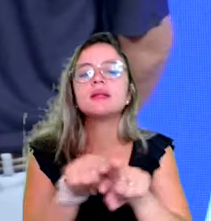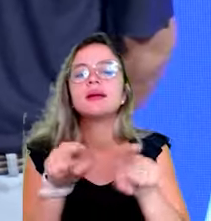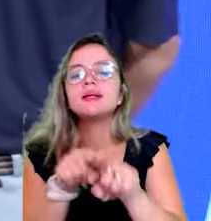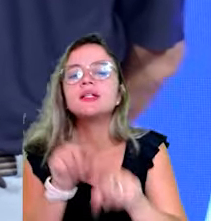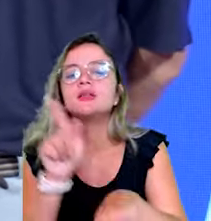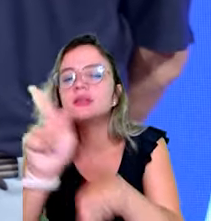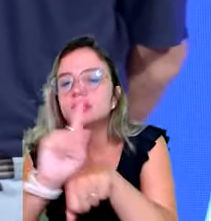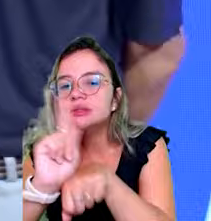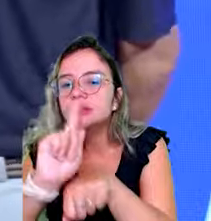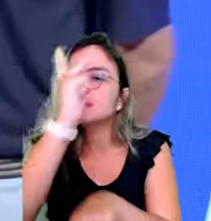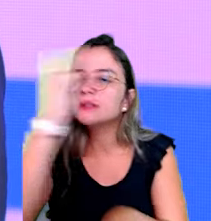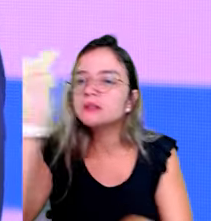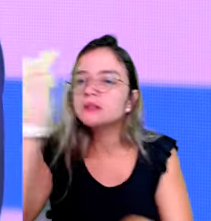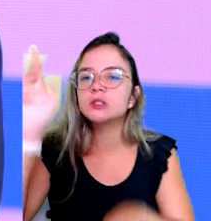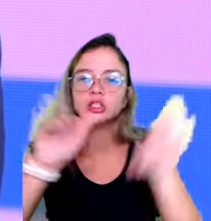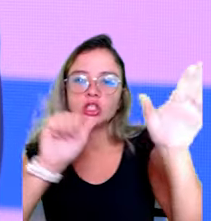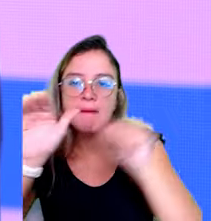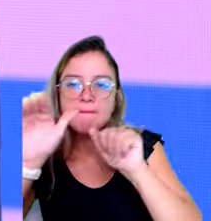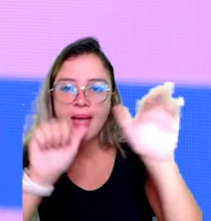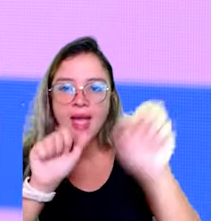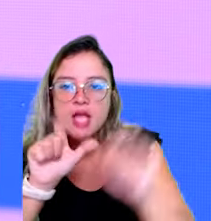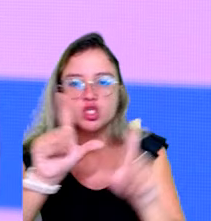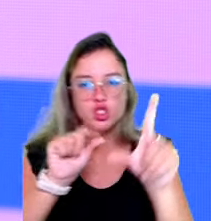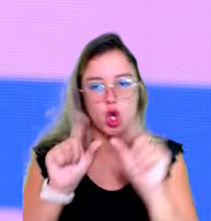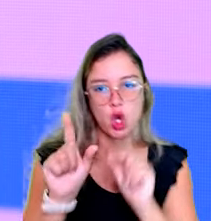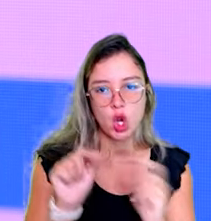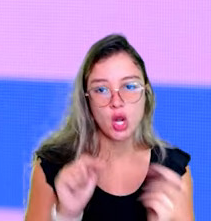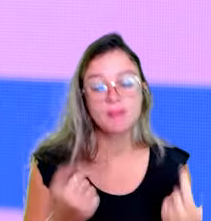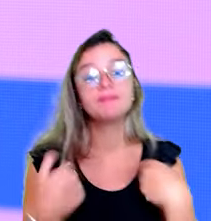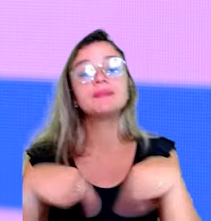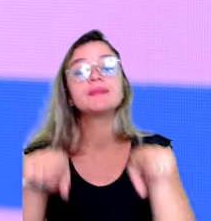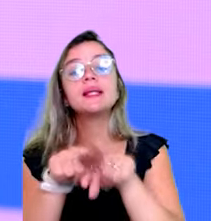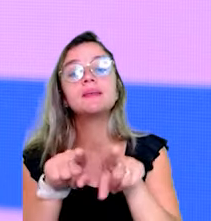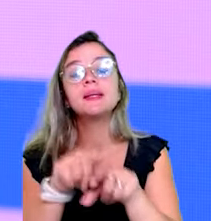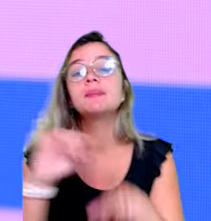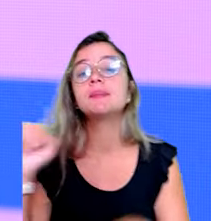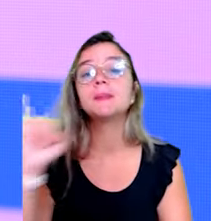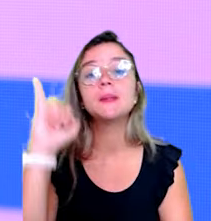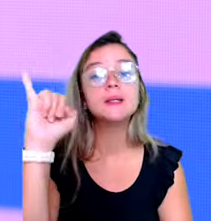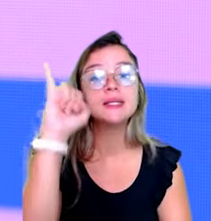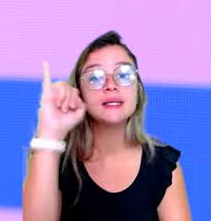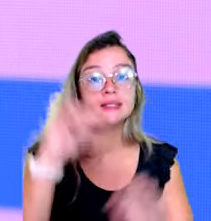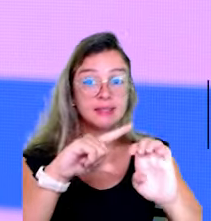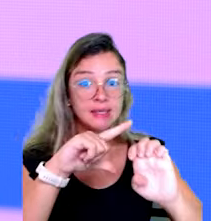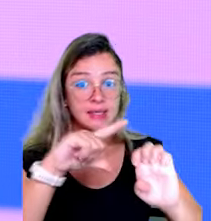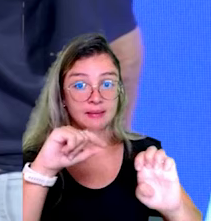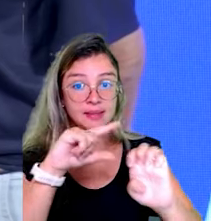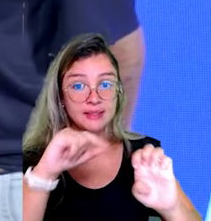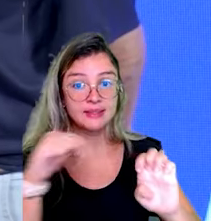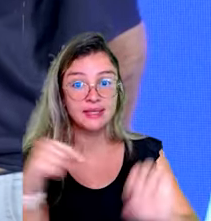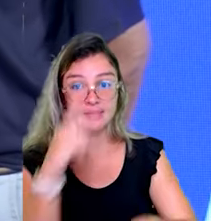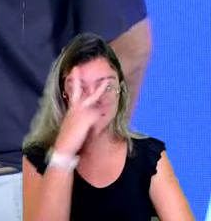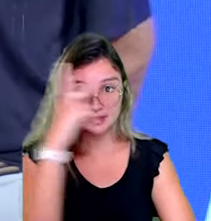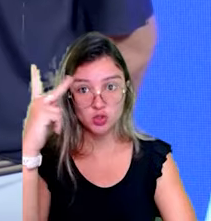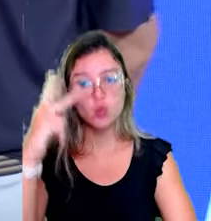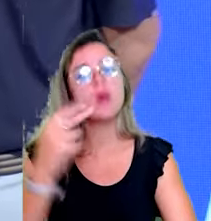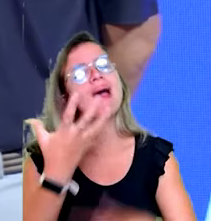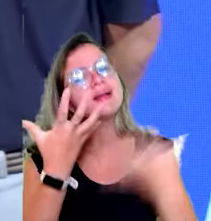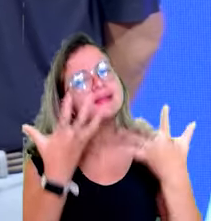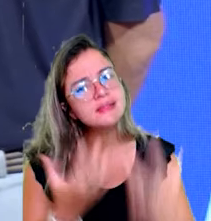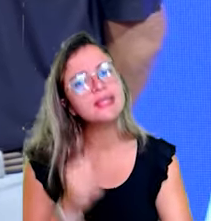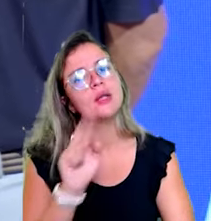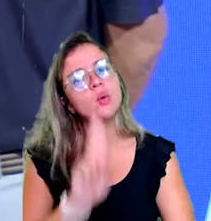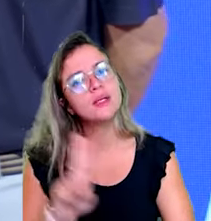pessoas, para recrutamento, seleção. E é muito importante que o empresário utilize essas ferramentas. E nós temos